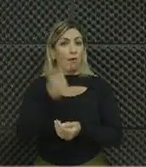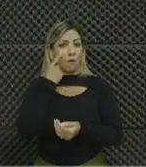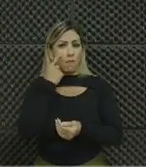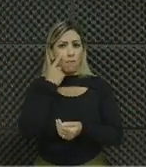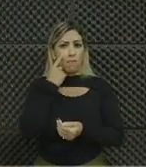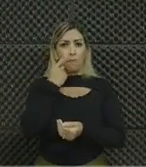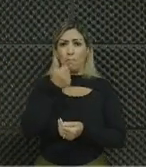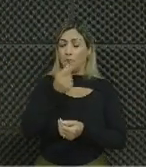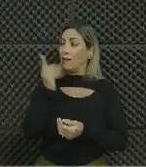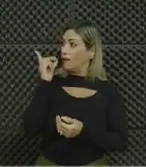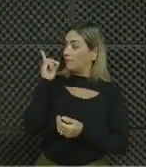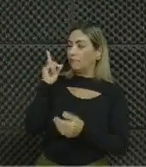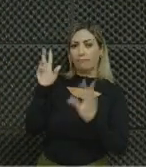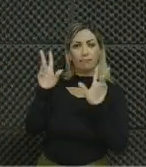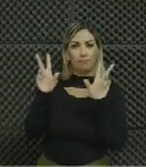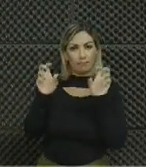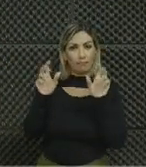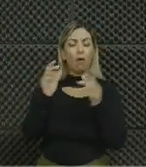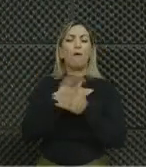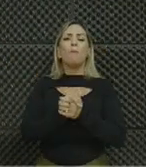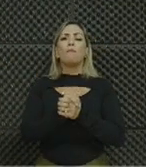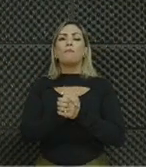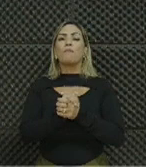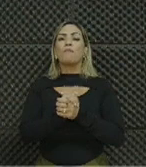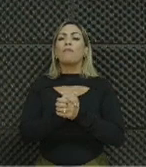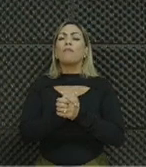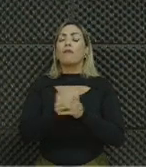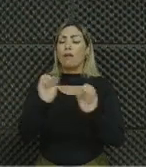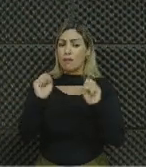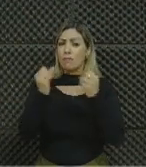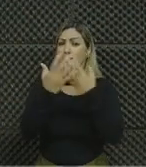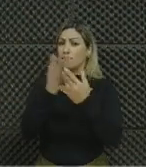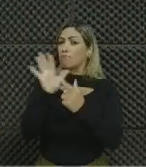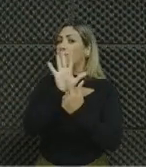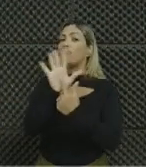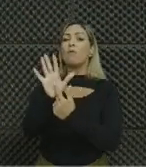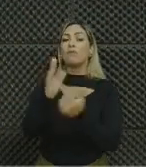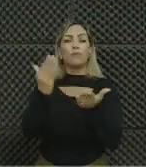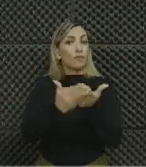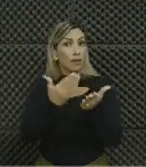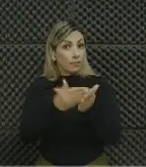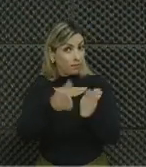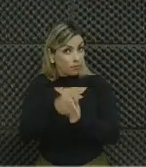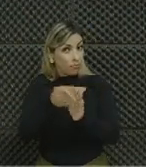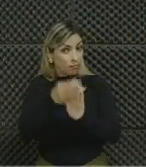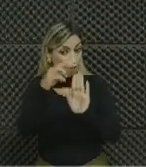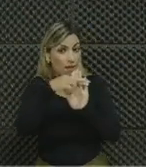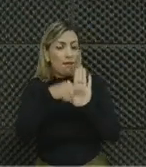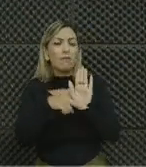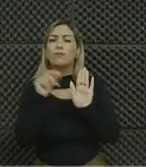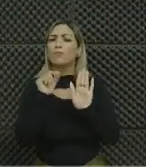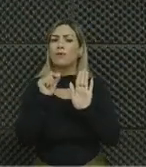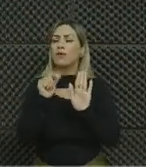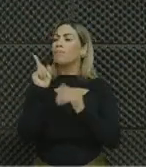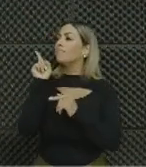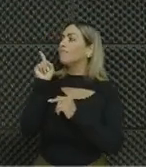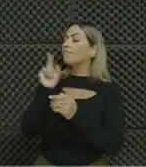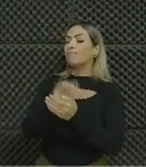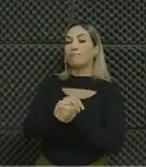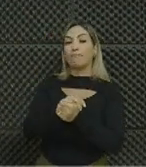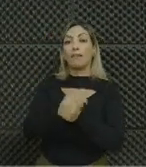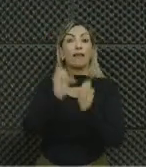nessa primeira tela aqui nós temos a primeira informação que a cartilha traz para a gente. O que é isso? É